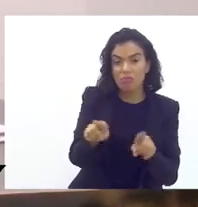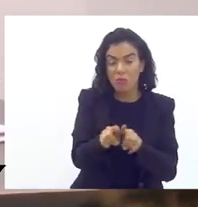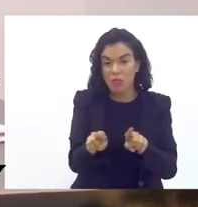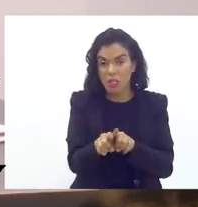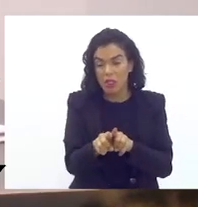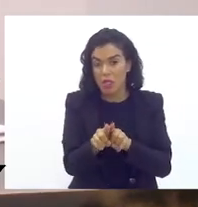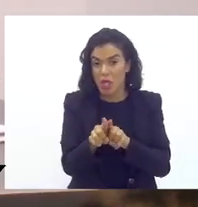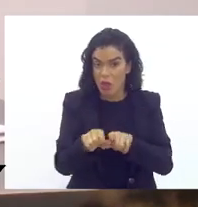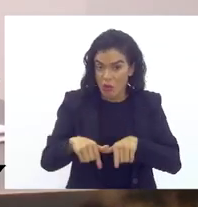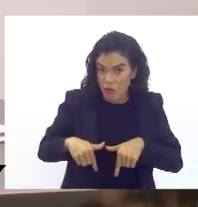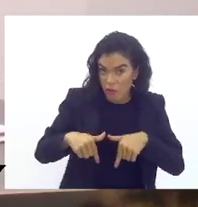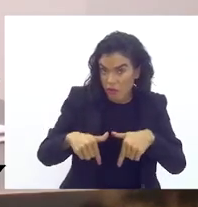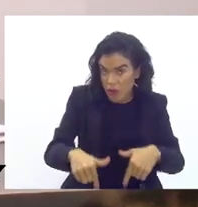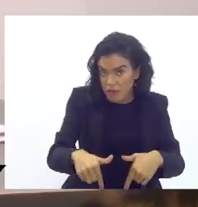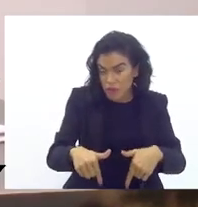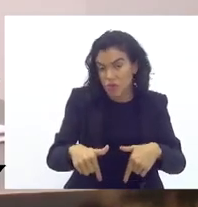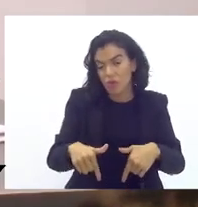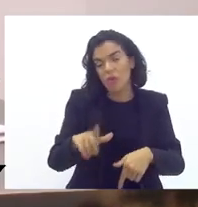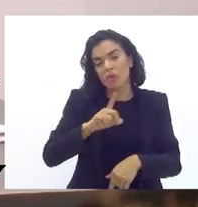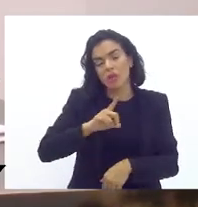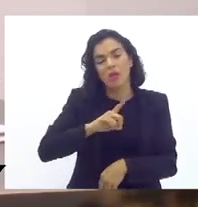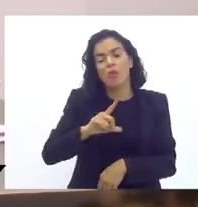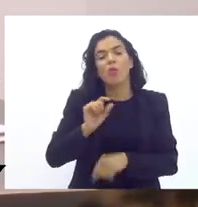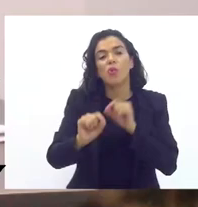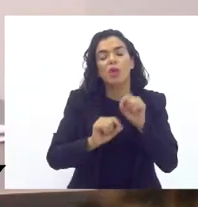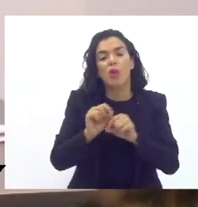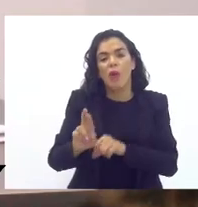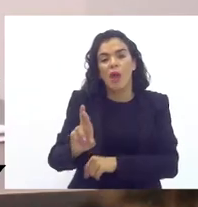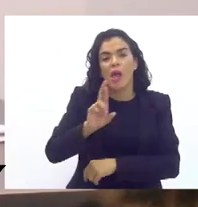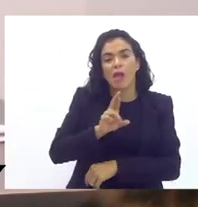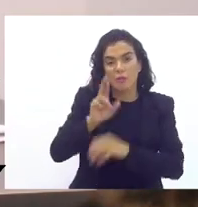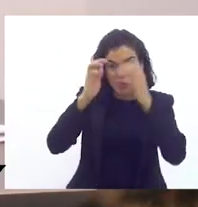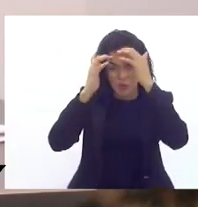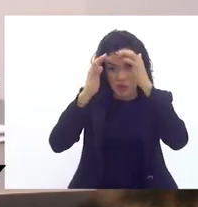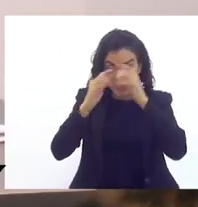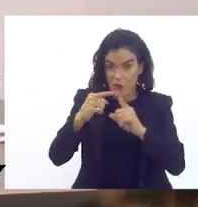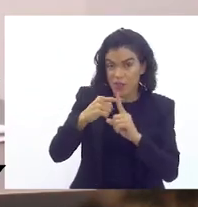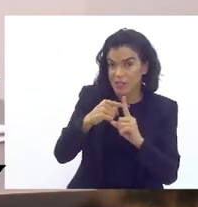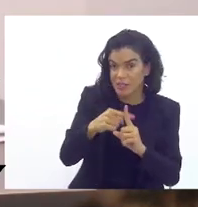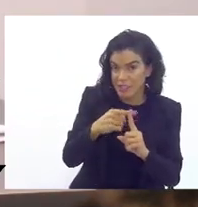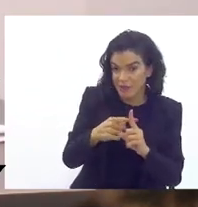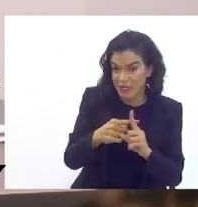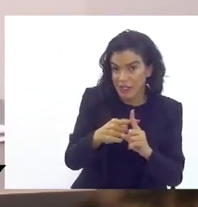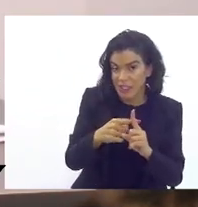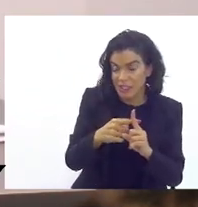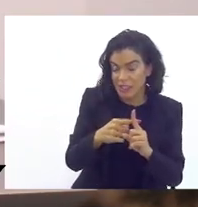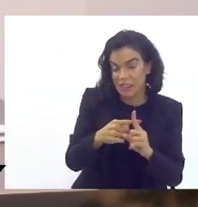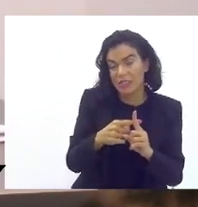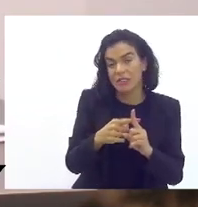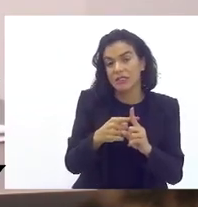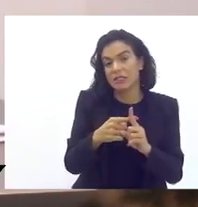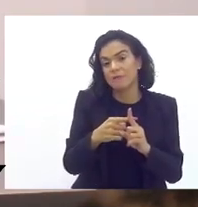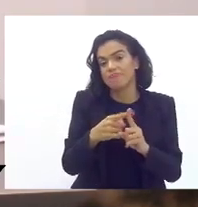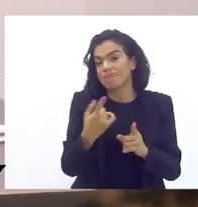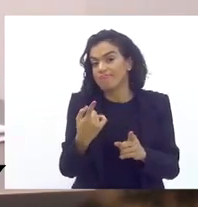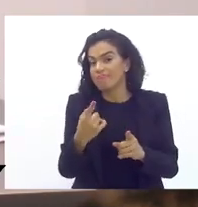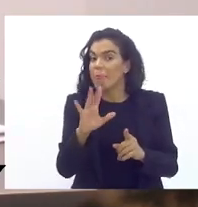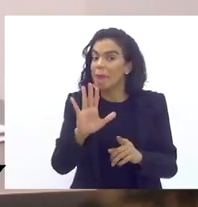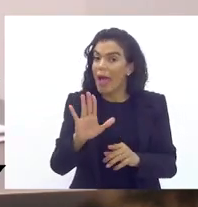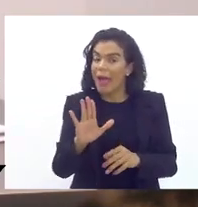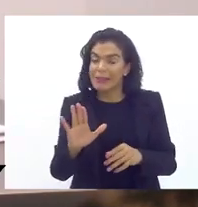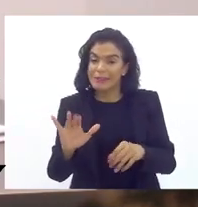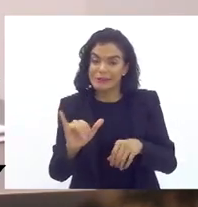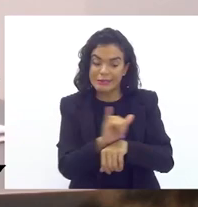é E isso tem uma resposta cognitiva positiva da pessoa que está reconhecendo é feito de maneira errada